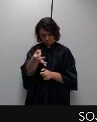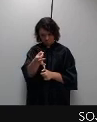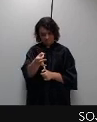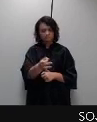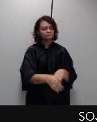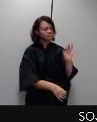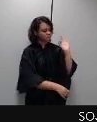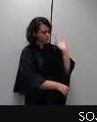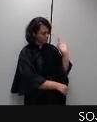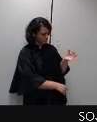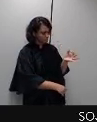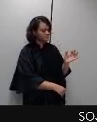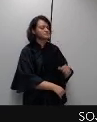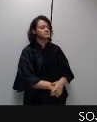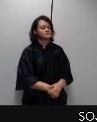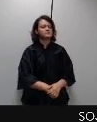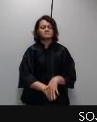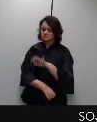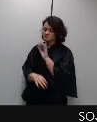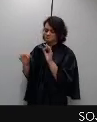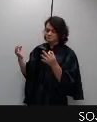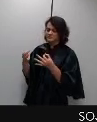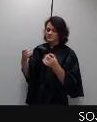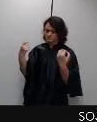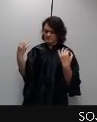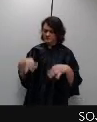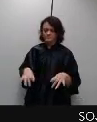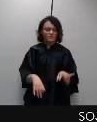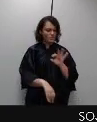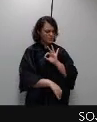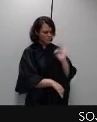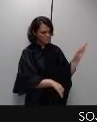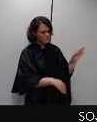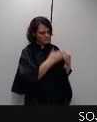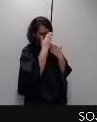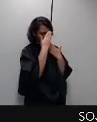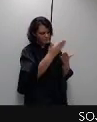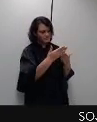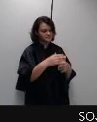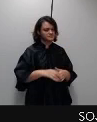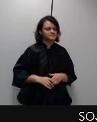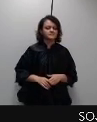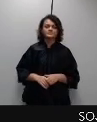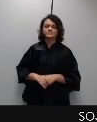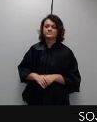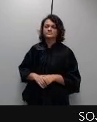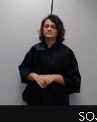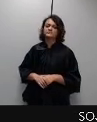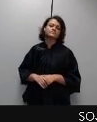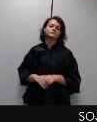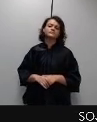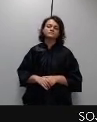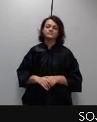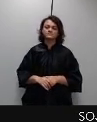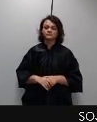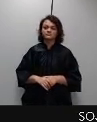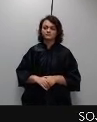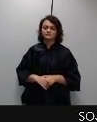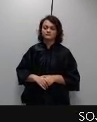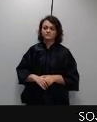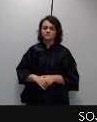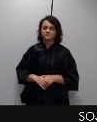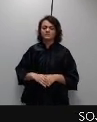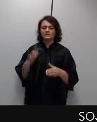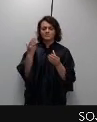tá a certidão então perfeito ótimo esse Obrigado Vamos agora para mais um Ah